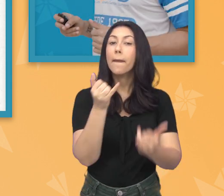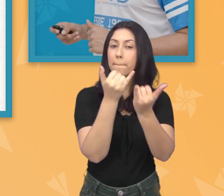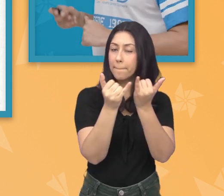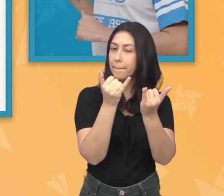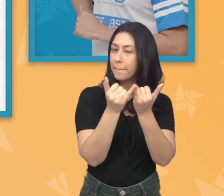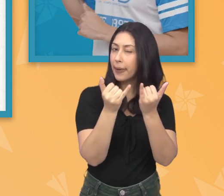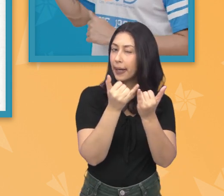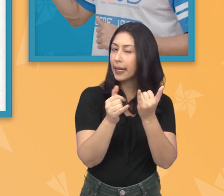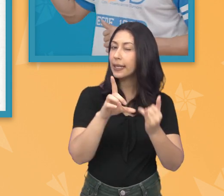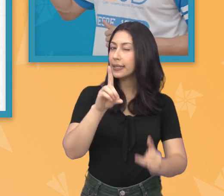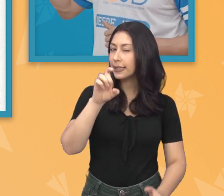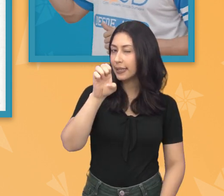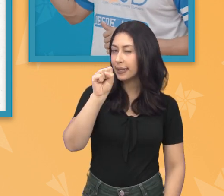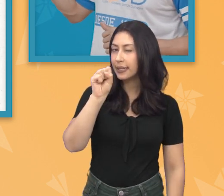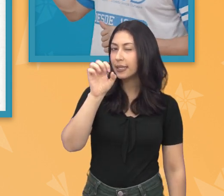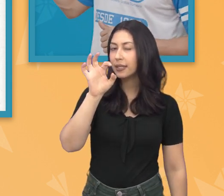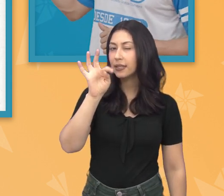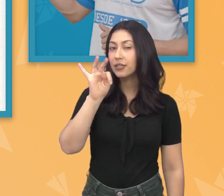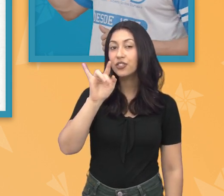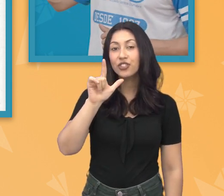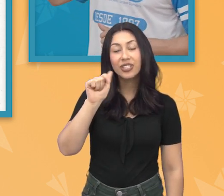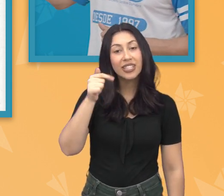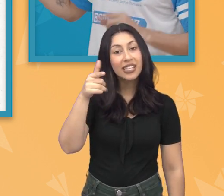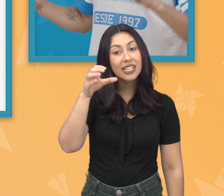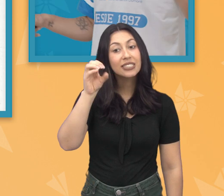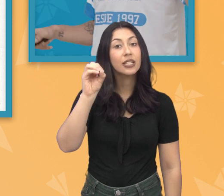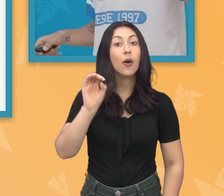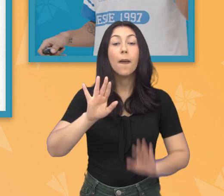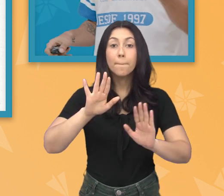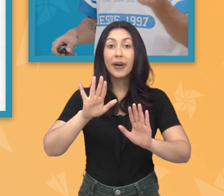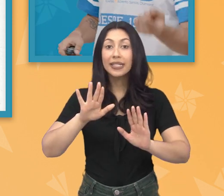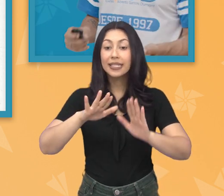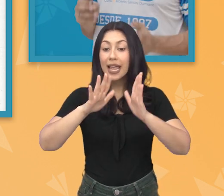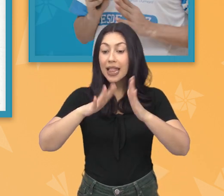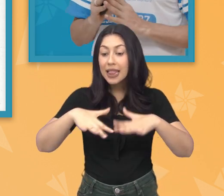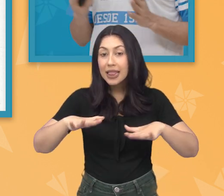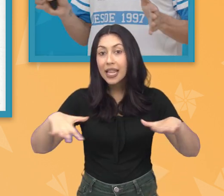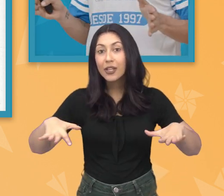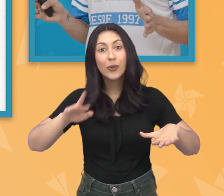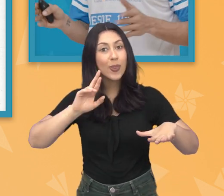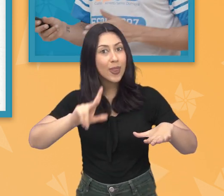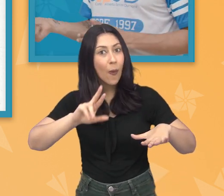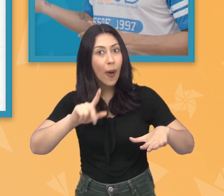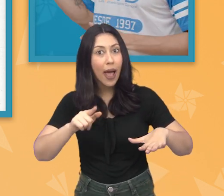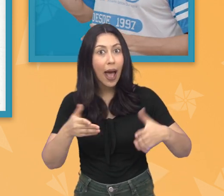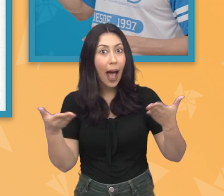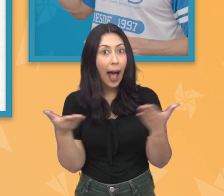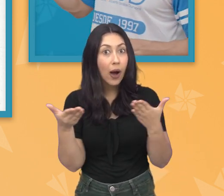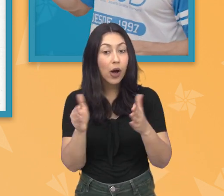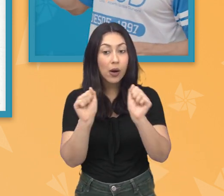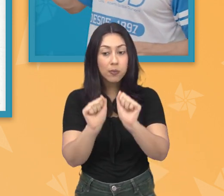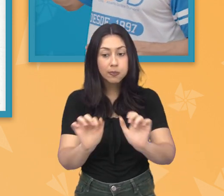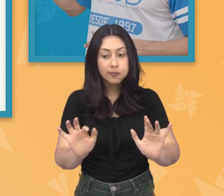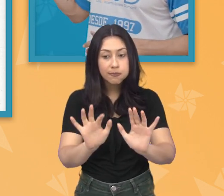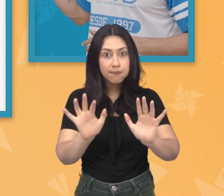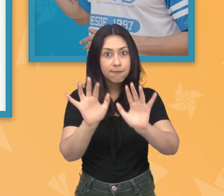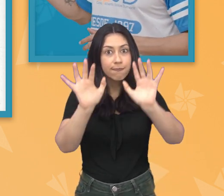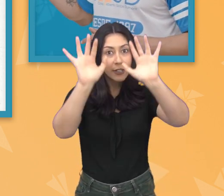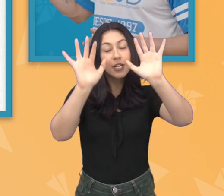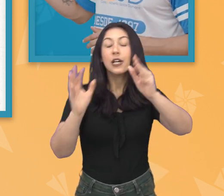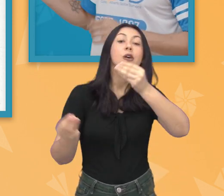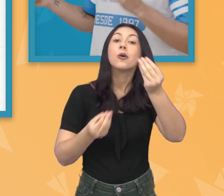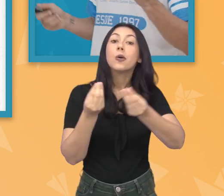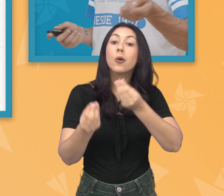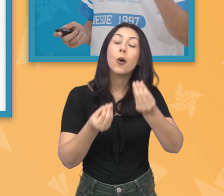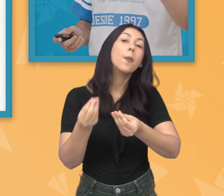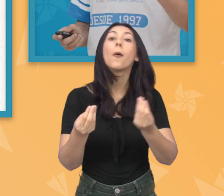similar à anterior, né? A destilação fracionada. Mas ao invés de separar um sistema líquido-líquido, a gente vai separar gases, né? E para com essa